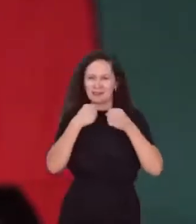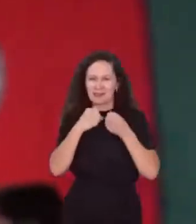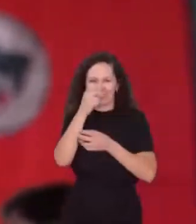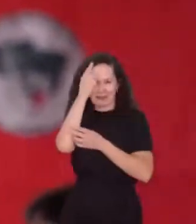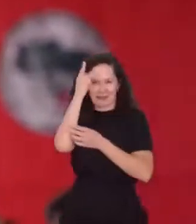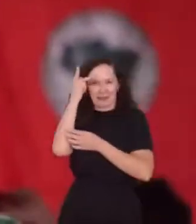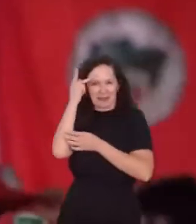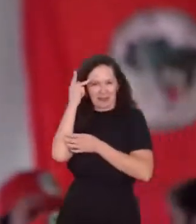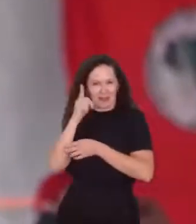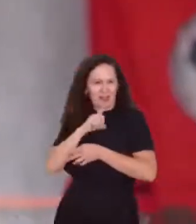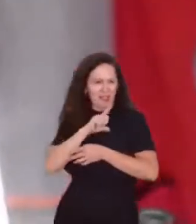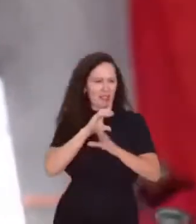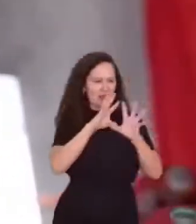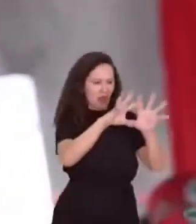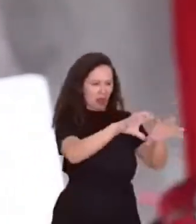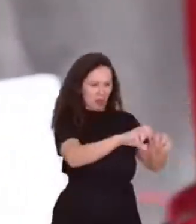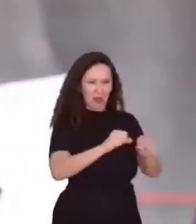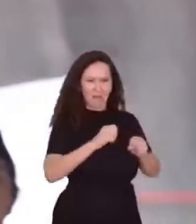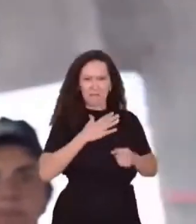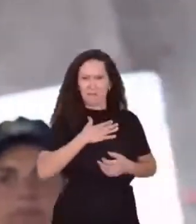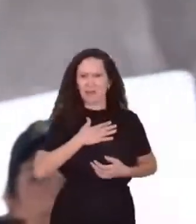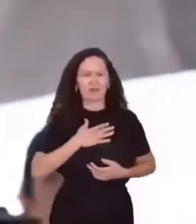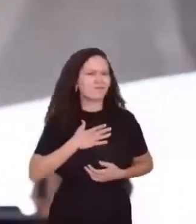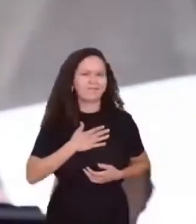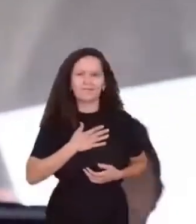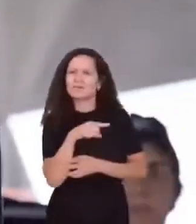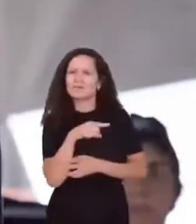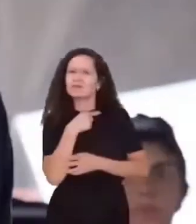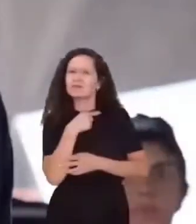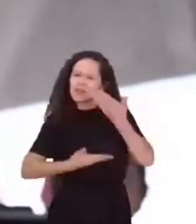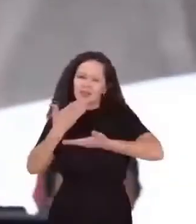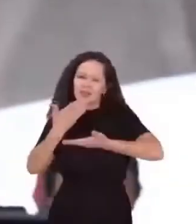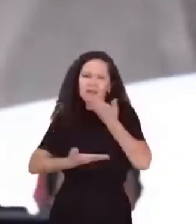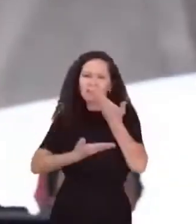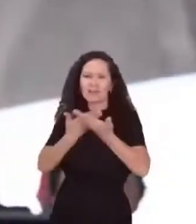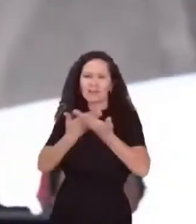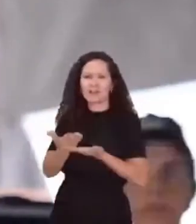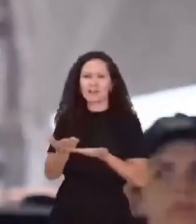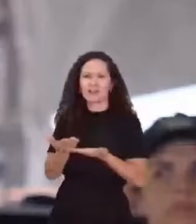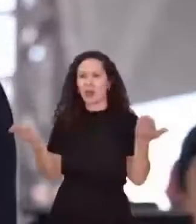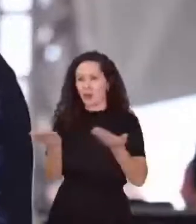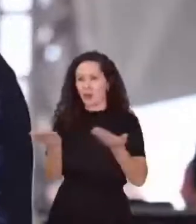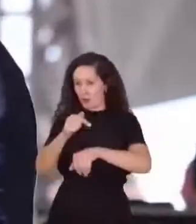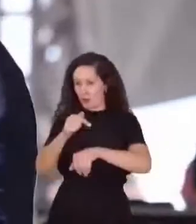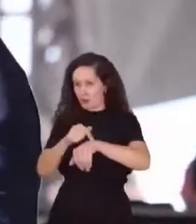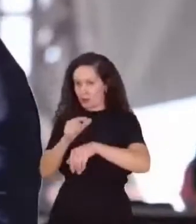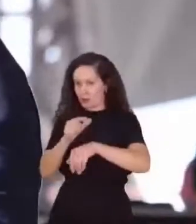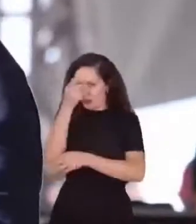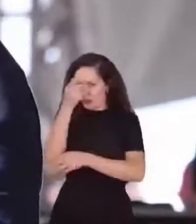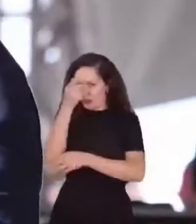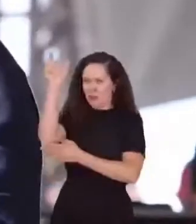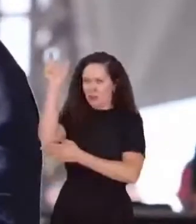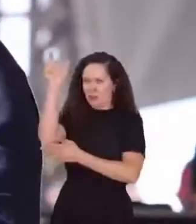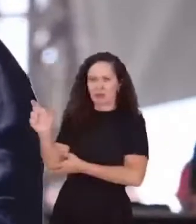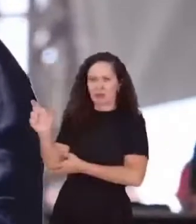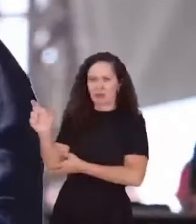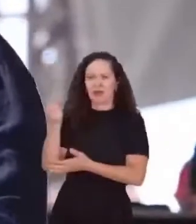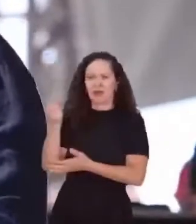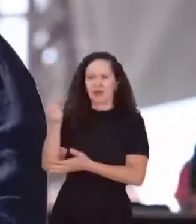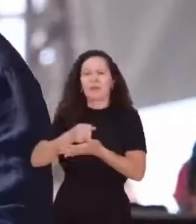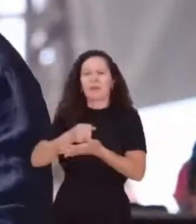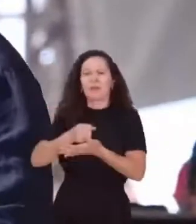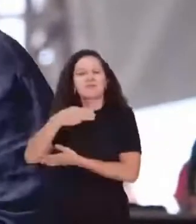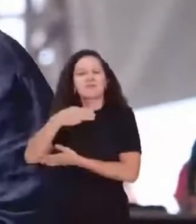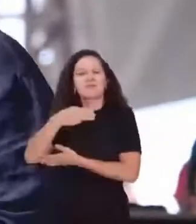coisas. Sabe, como nesse momento em que um cidadão gasta milhões de dólares para sobrevoar